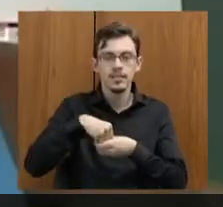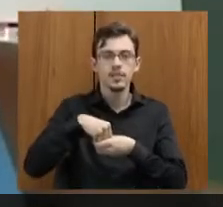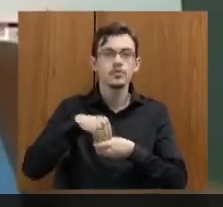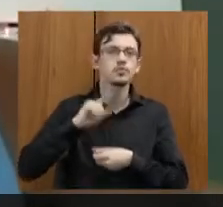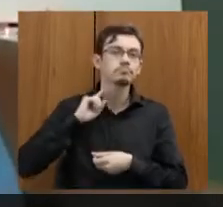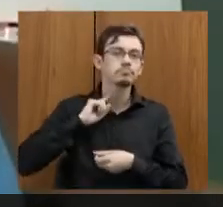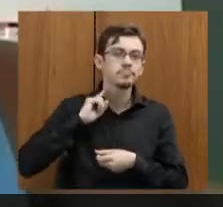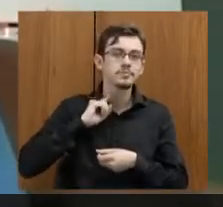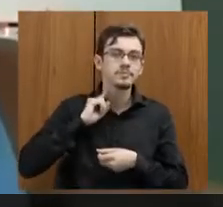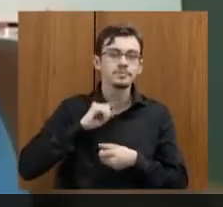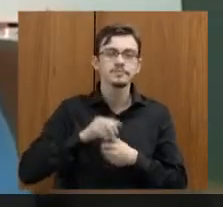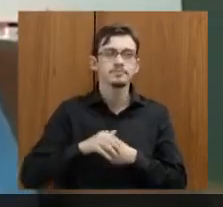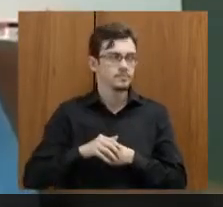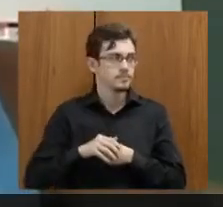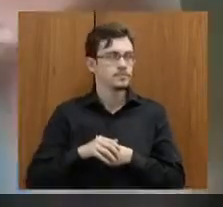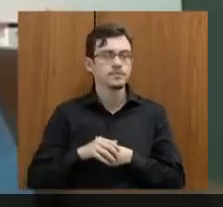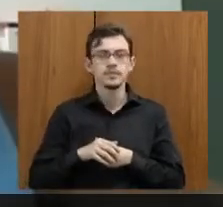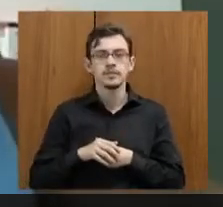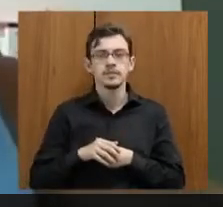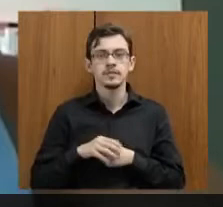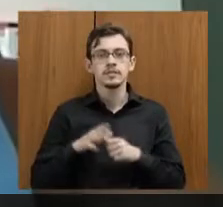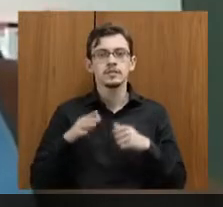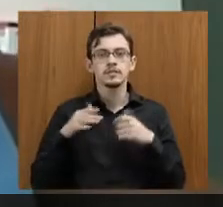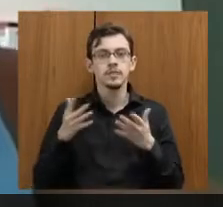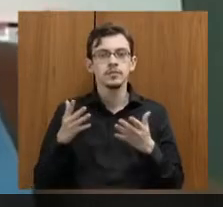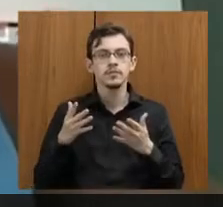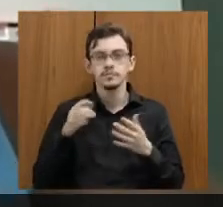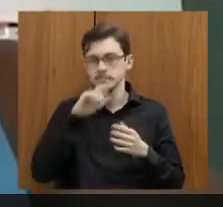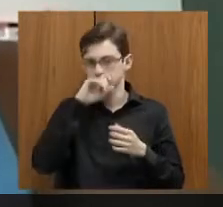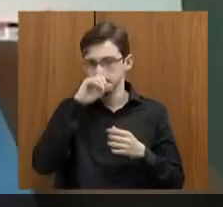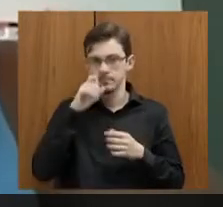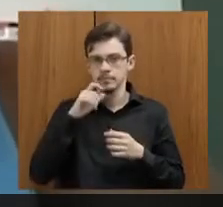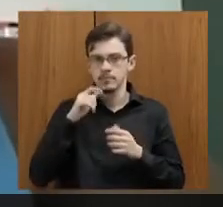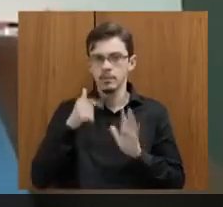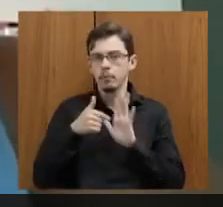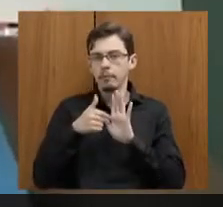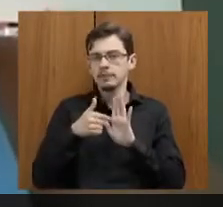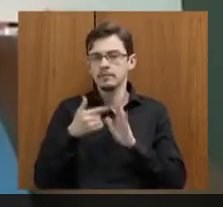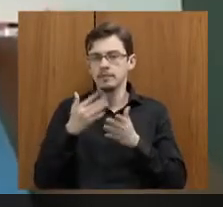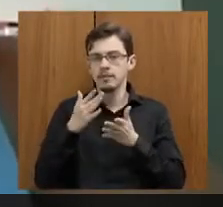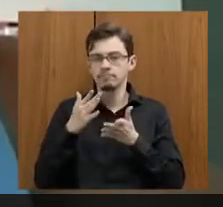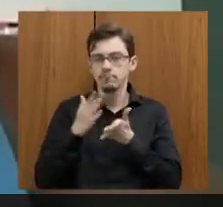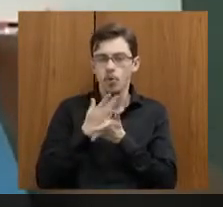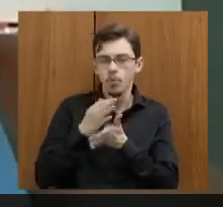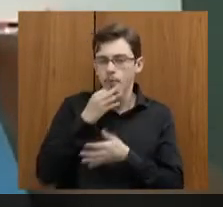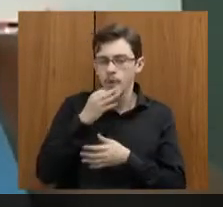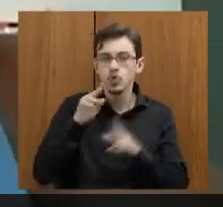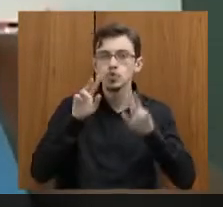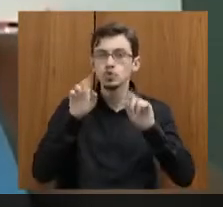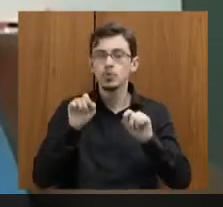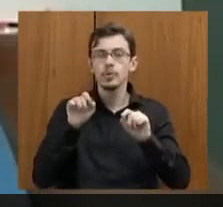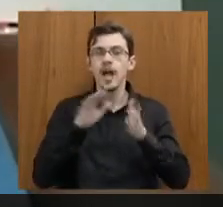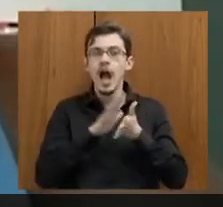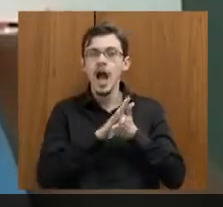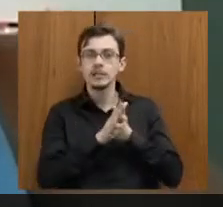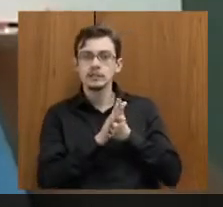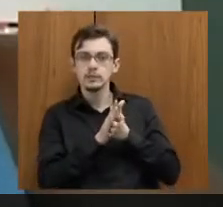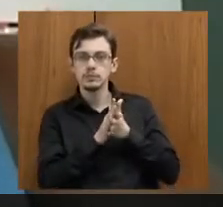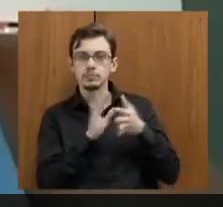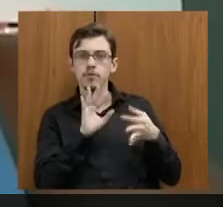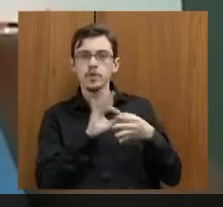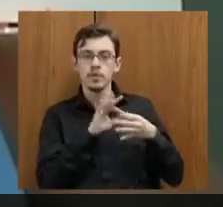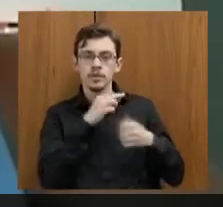virtualidade em Minas Gerais então eu trouxe algumas comentários sobre racismo religioso parte do direito